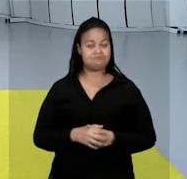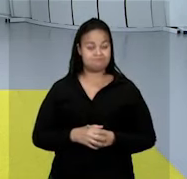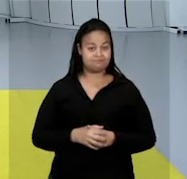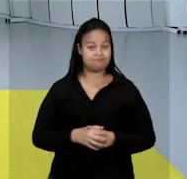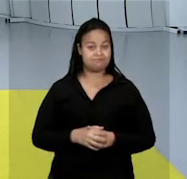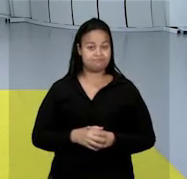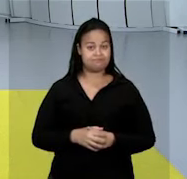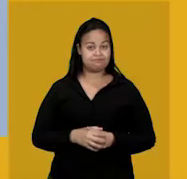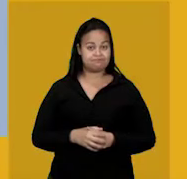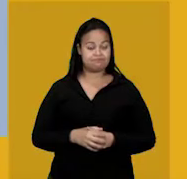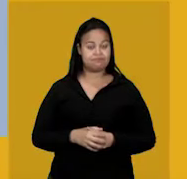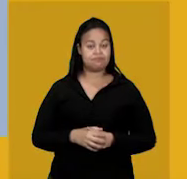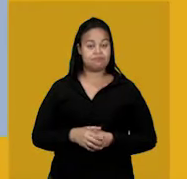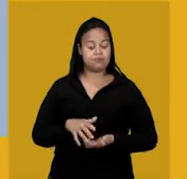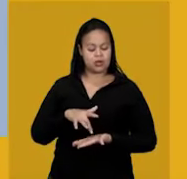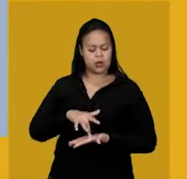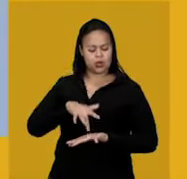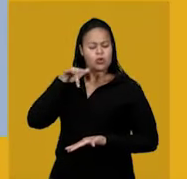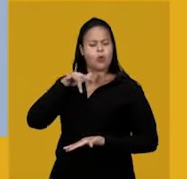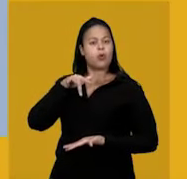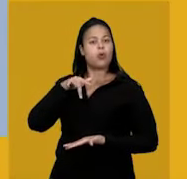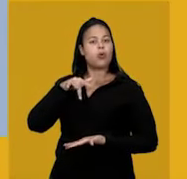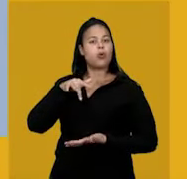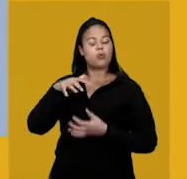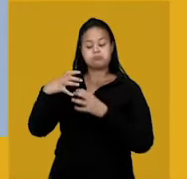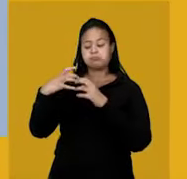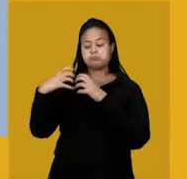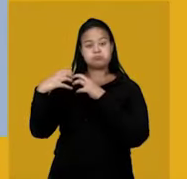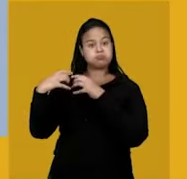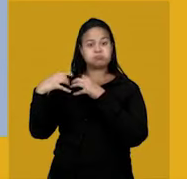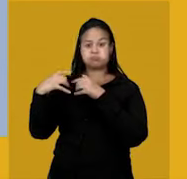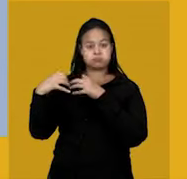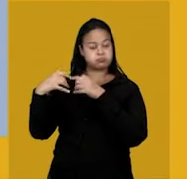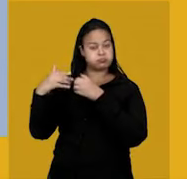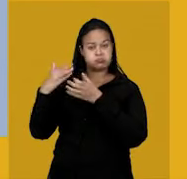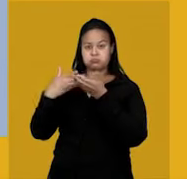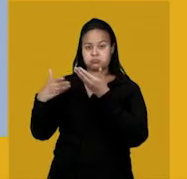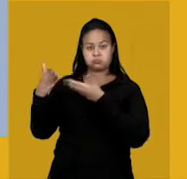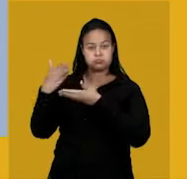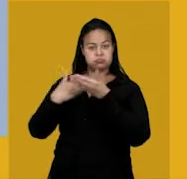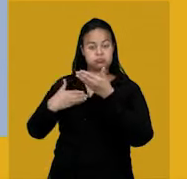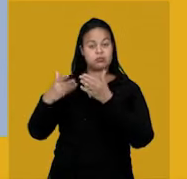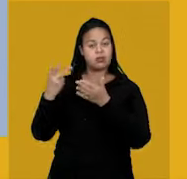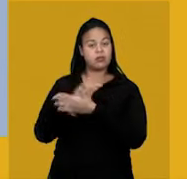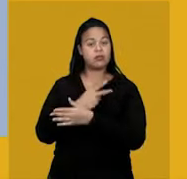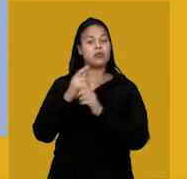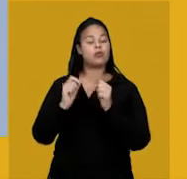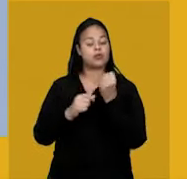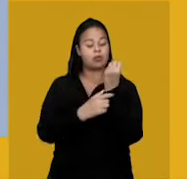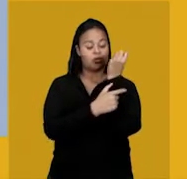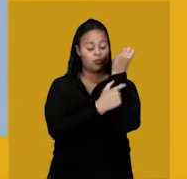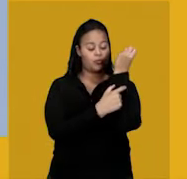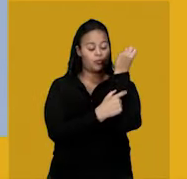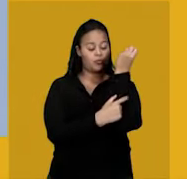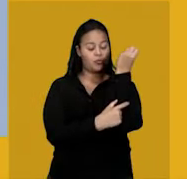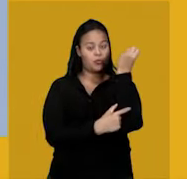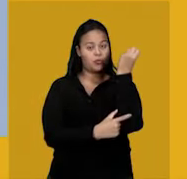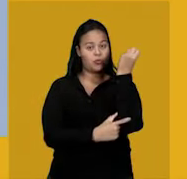Nesses reflexos, o encéfalo não está envolvido, o que significa que a medula espinhal pode atuar de